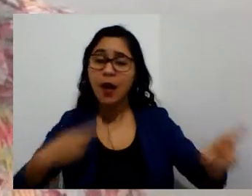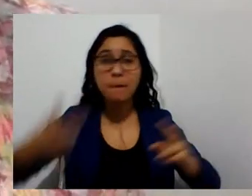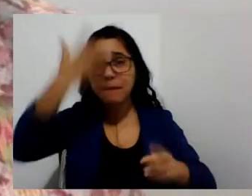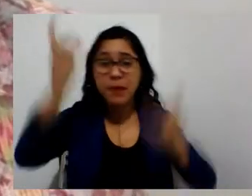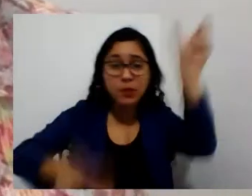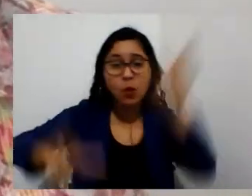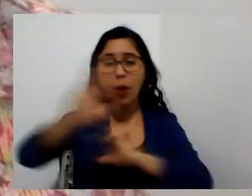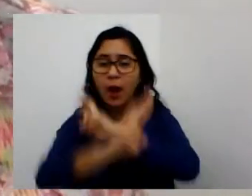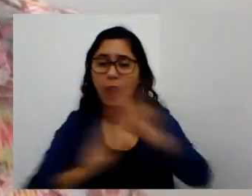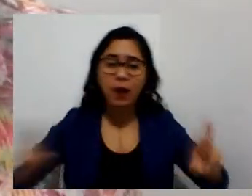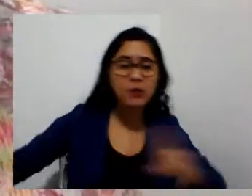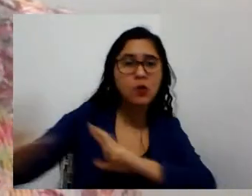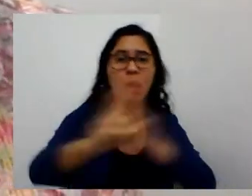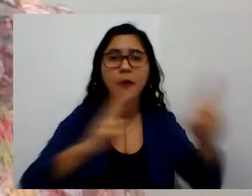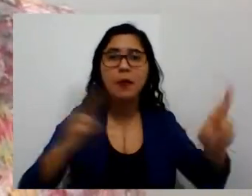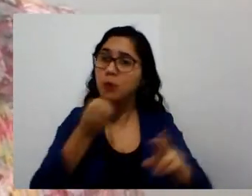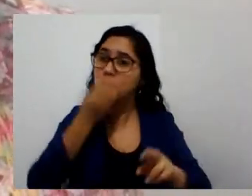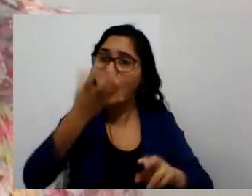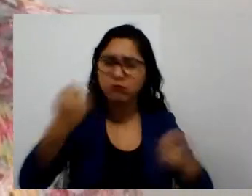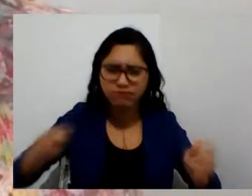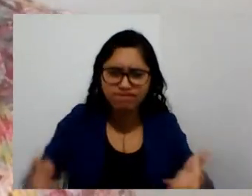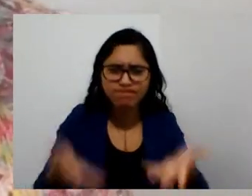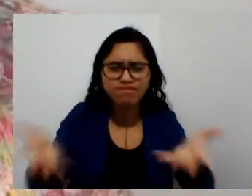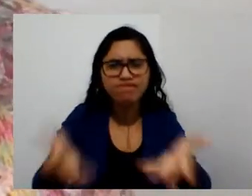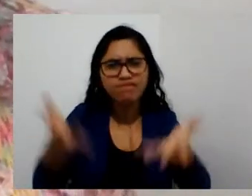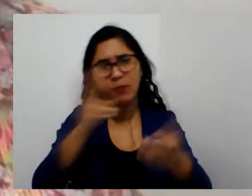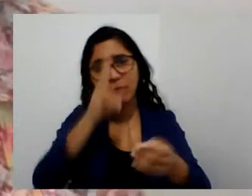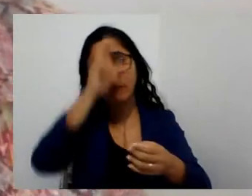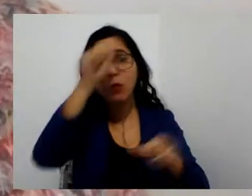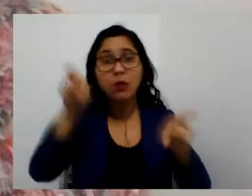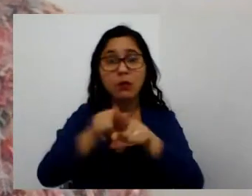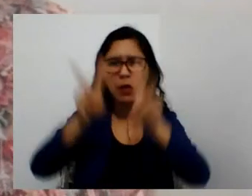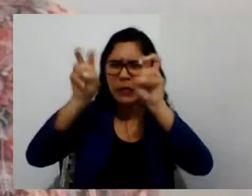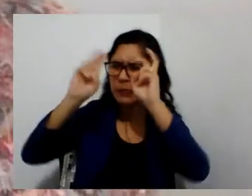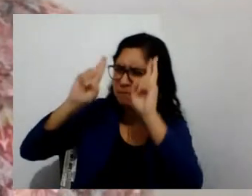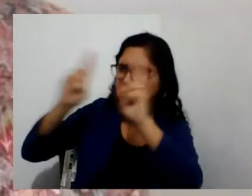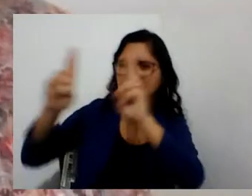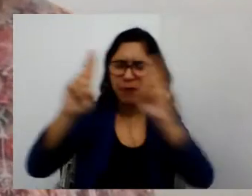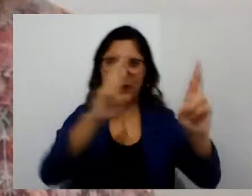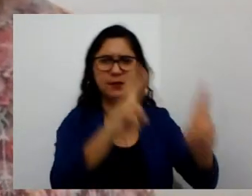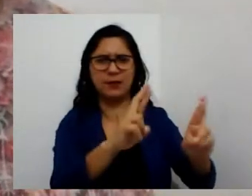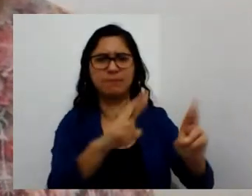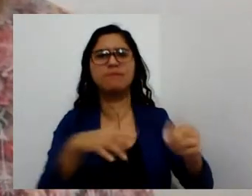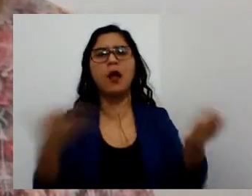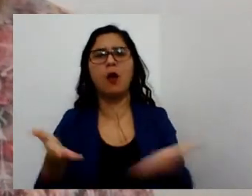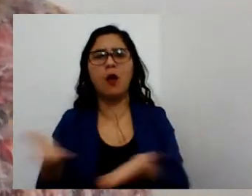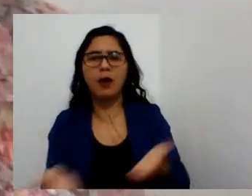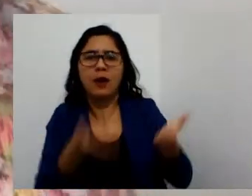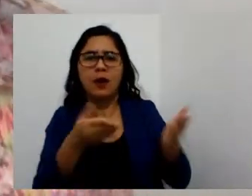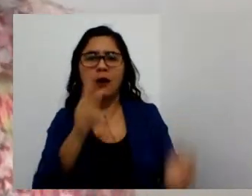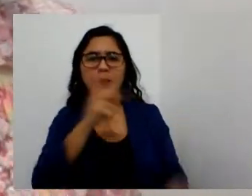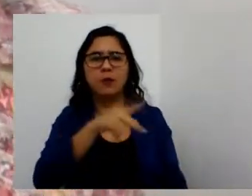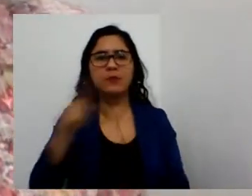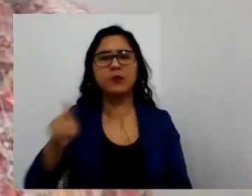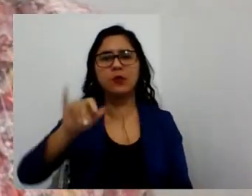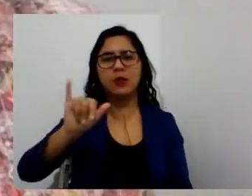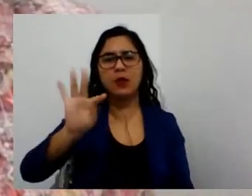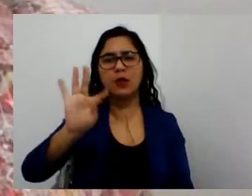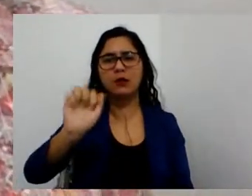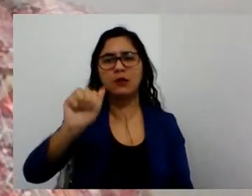pessoas e o respeito em todos os aspectos. Eu passo para o professor Itamar.